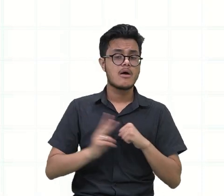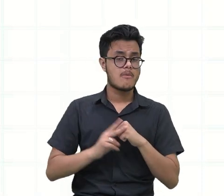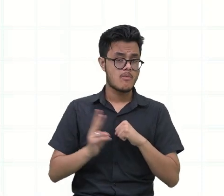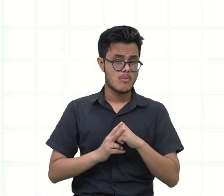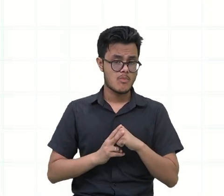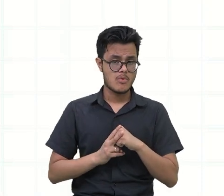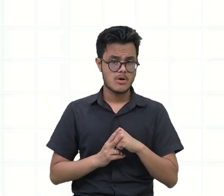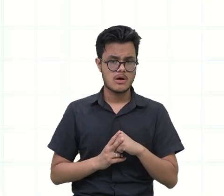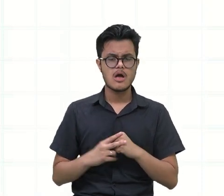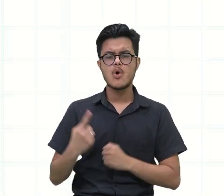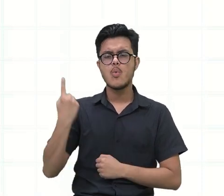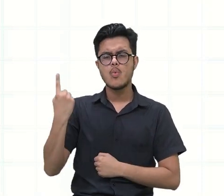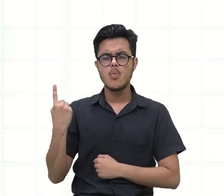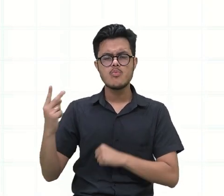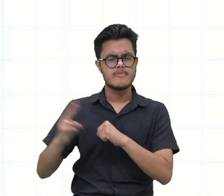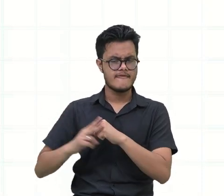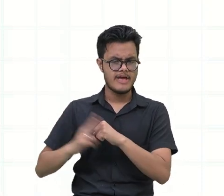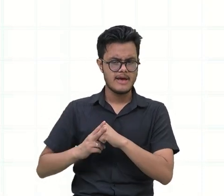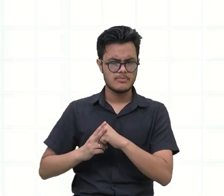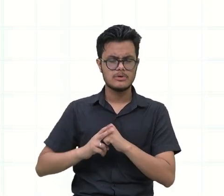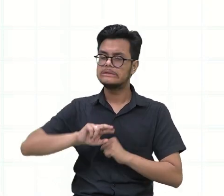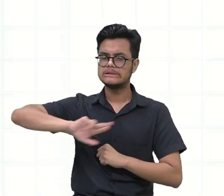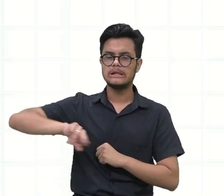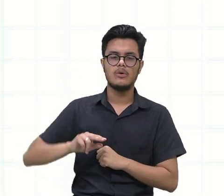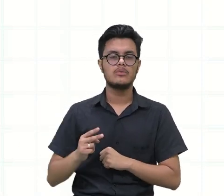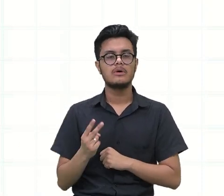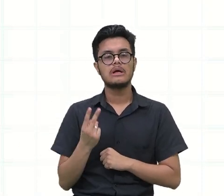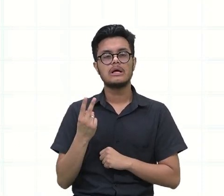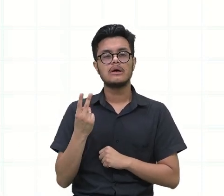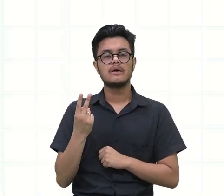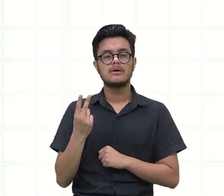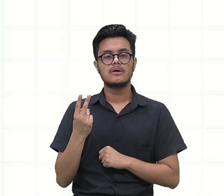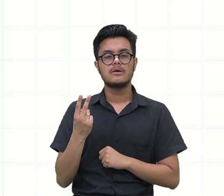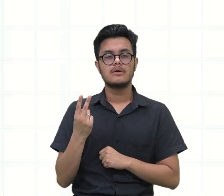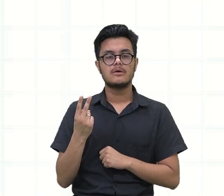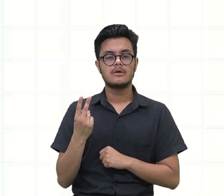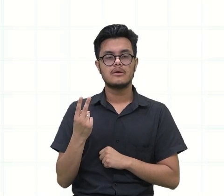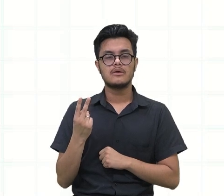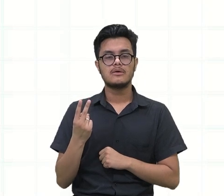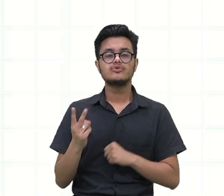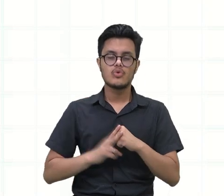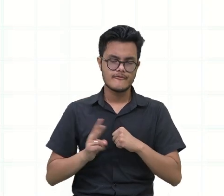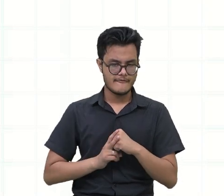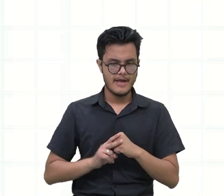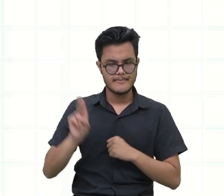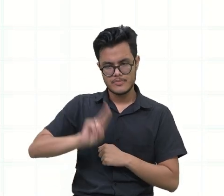apenas um único verbo para indicar essa forma imperativa,